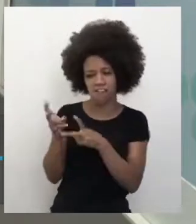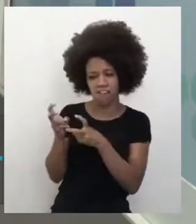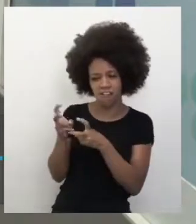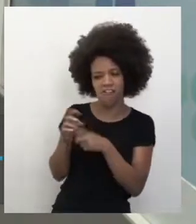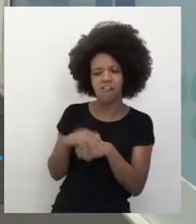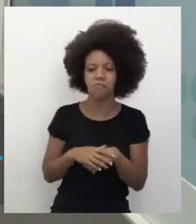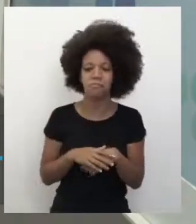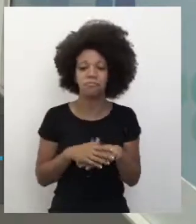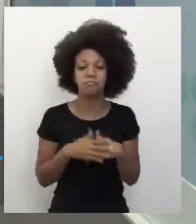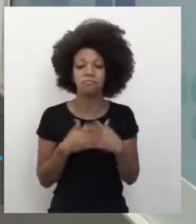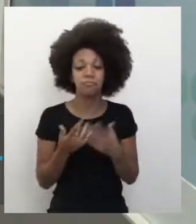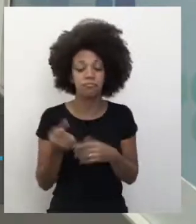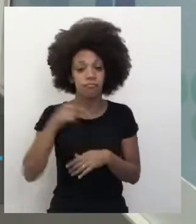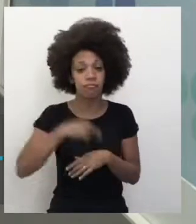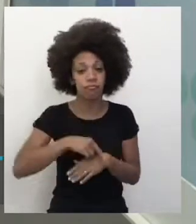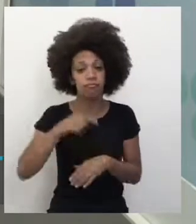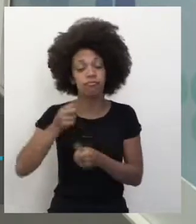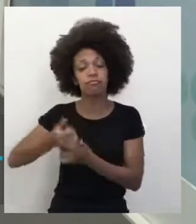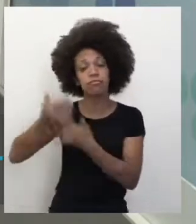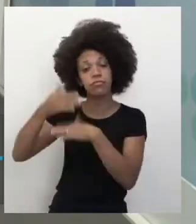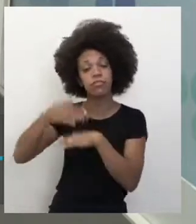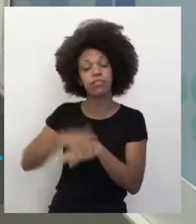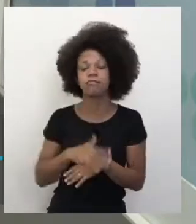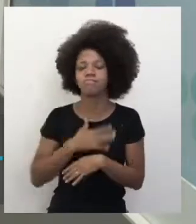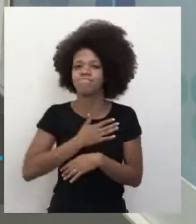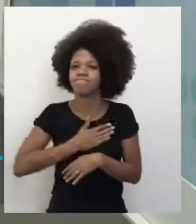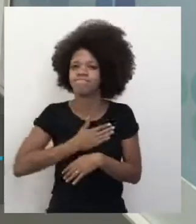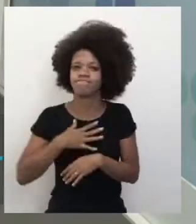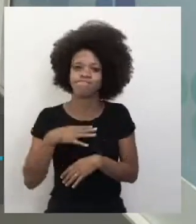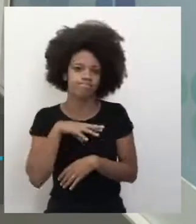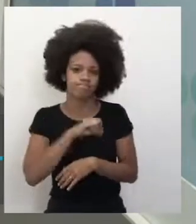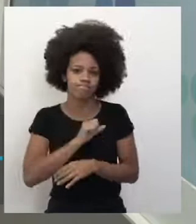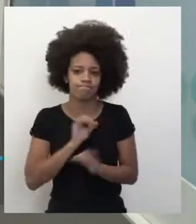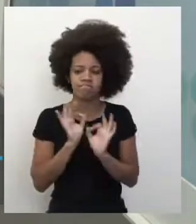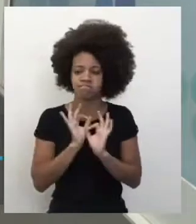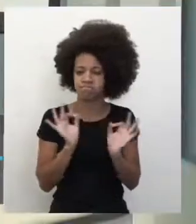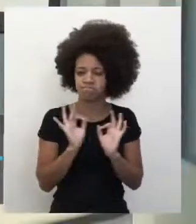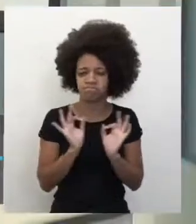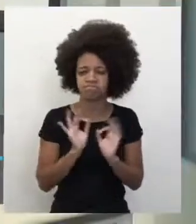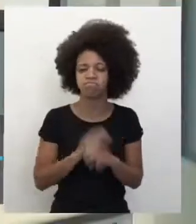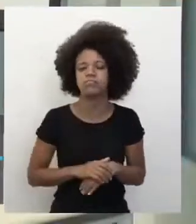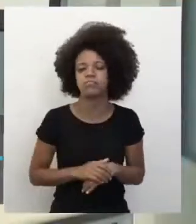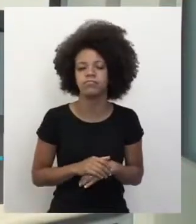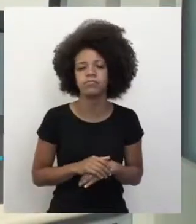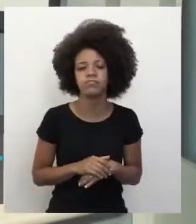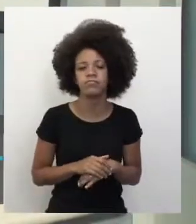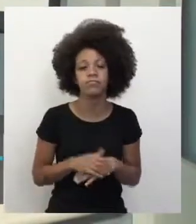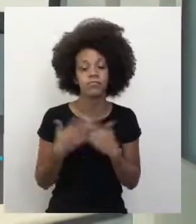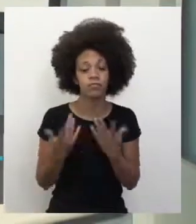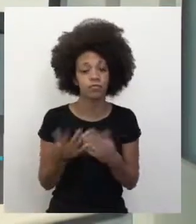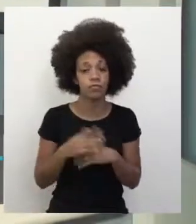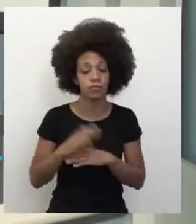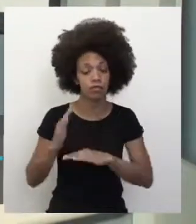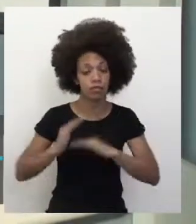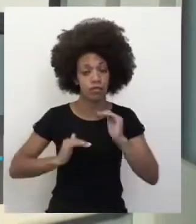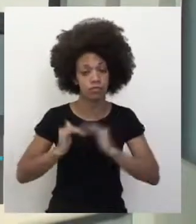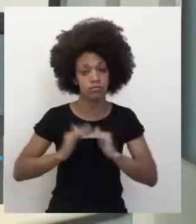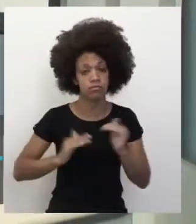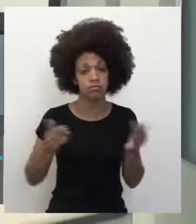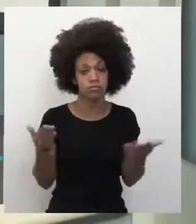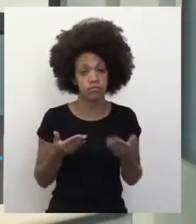E o pessoal aqui do nosso chat adora. Você vai ver, o pessoalzinho do nosso chat é super nota 10. Vamos lá, turma. A habilidade de